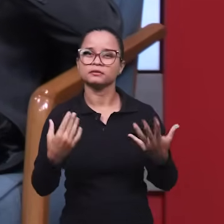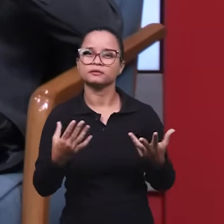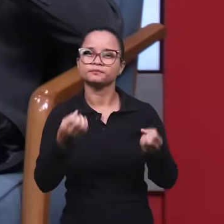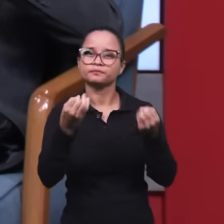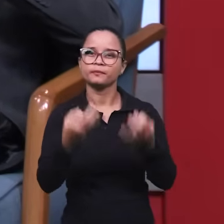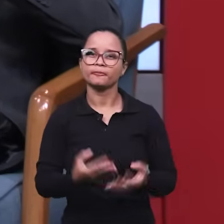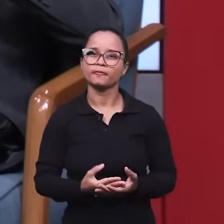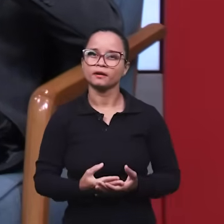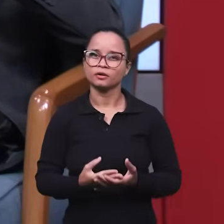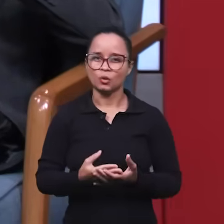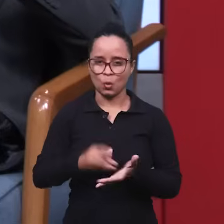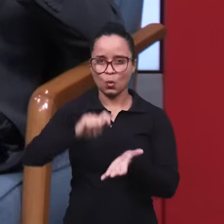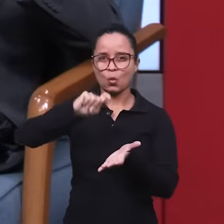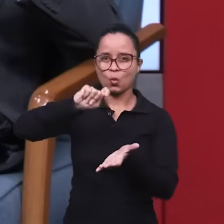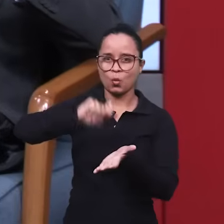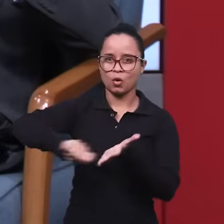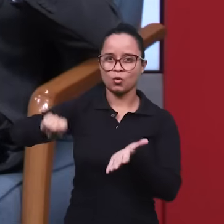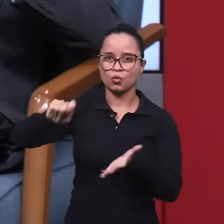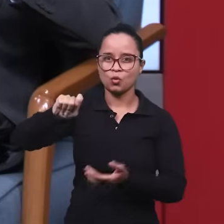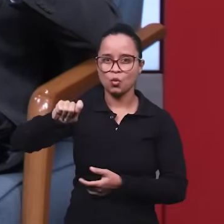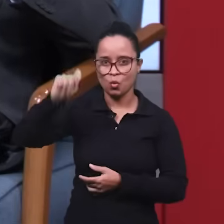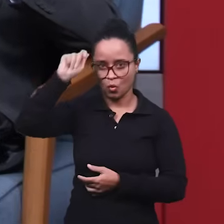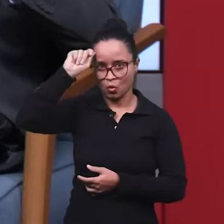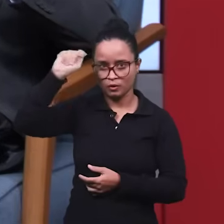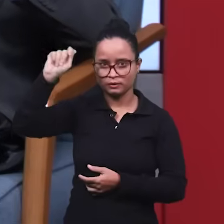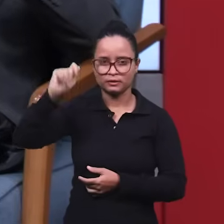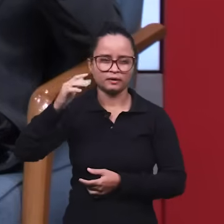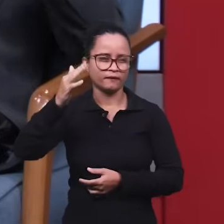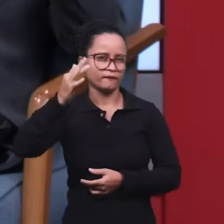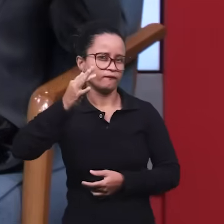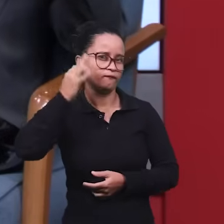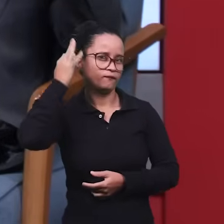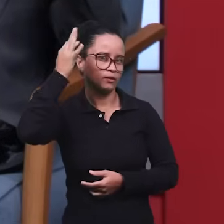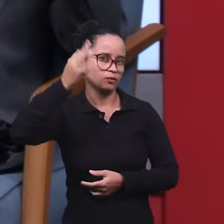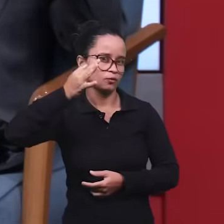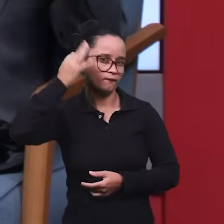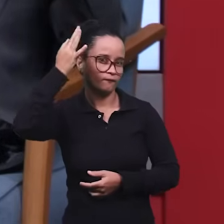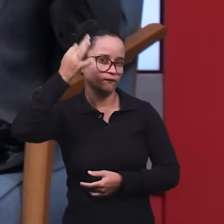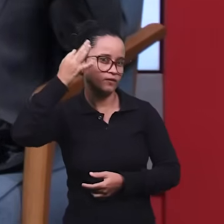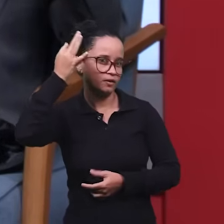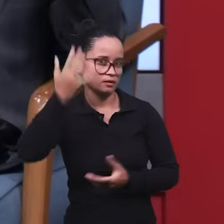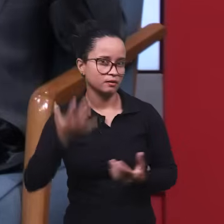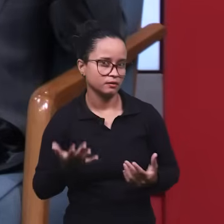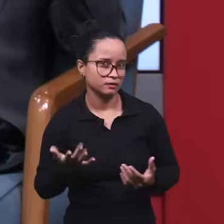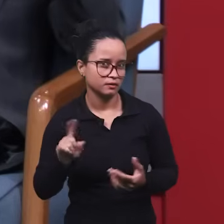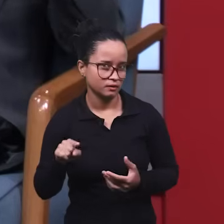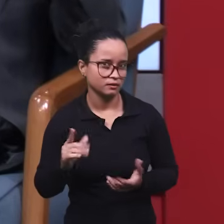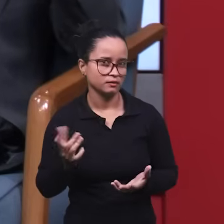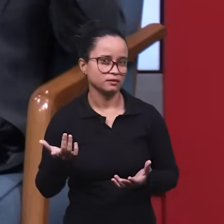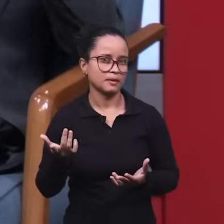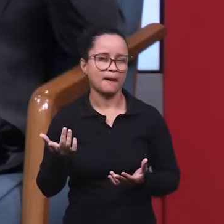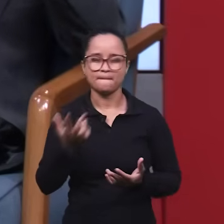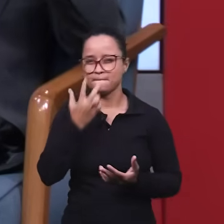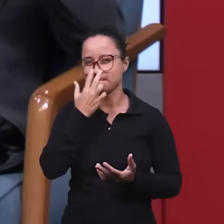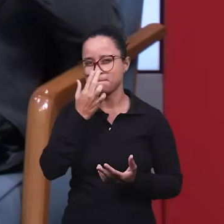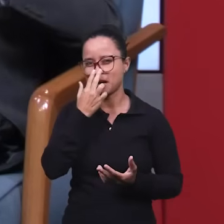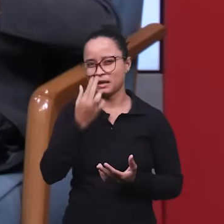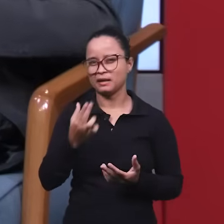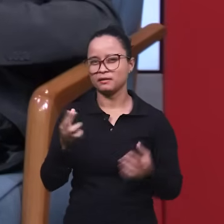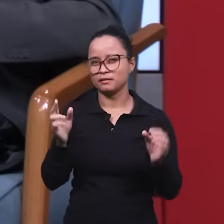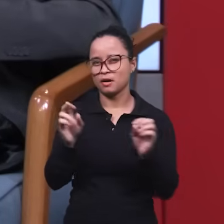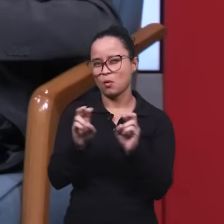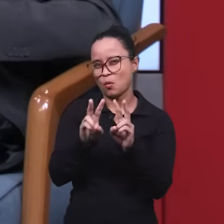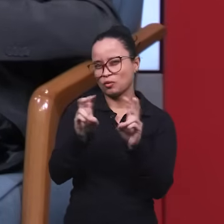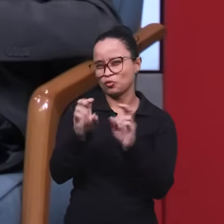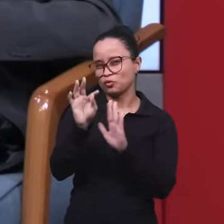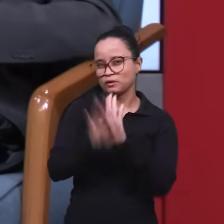ele está fazendo com que o autor da carta esteja filosofando? Parece um